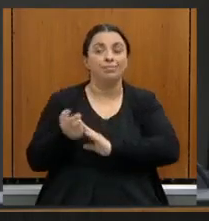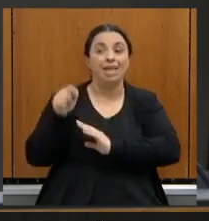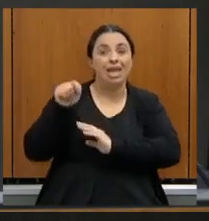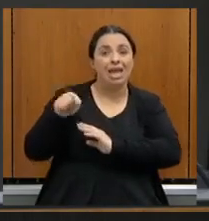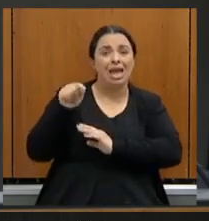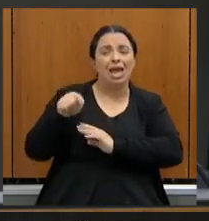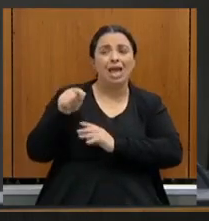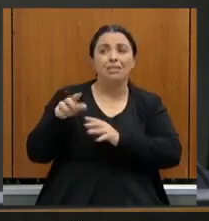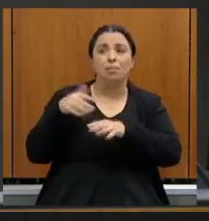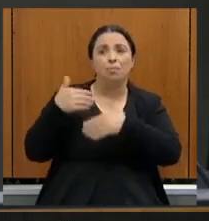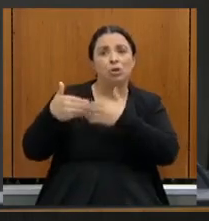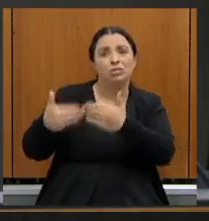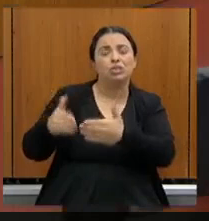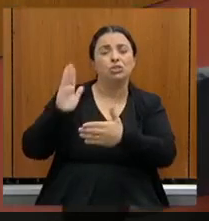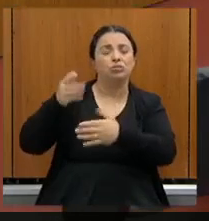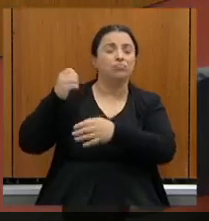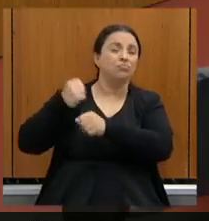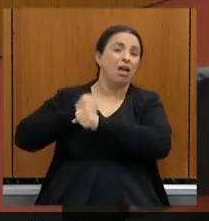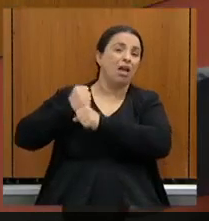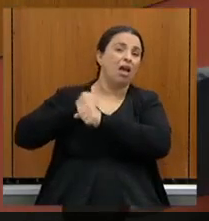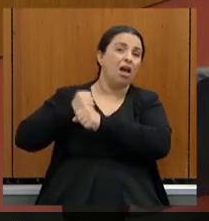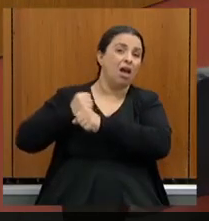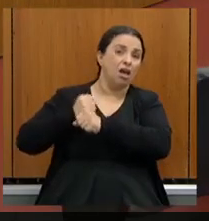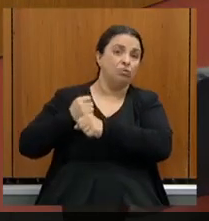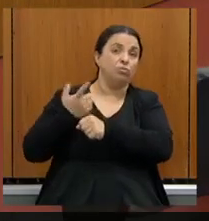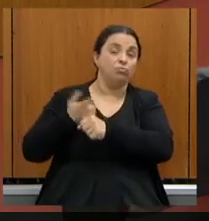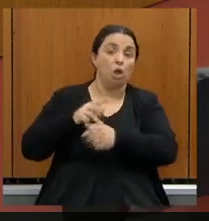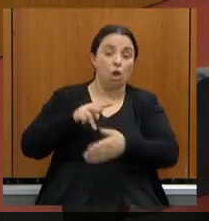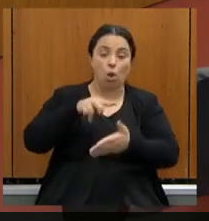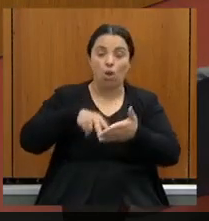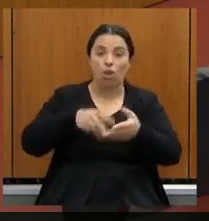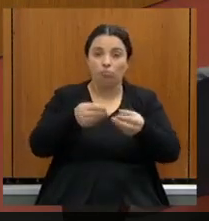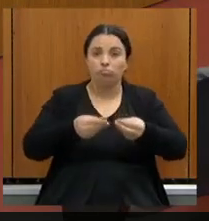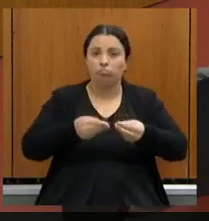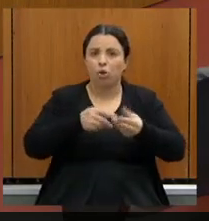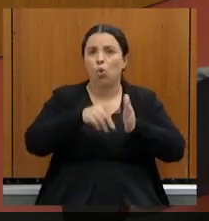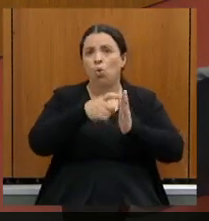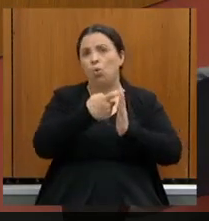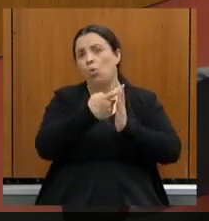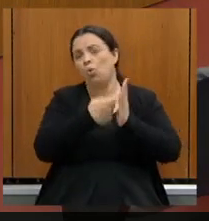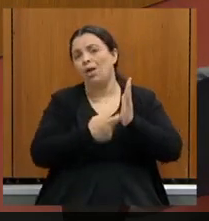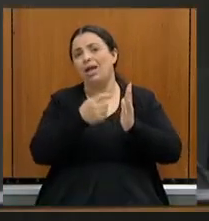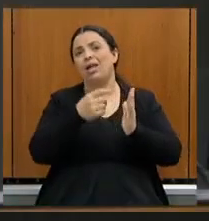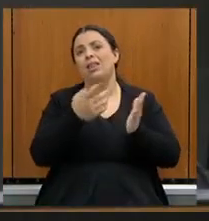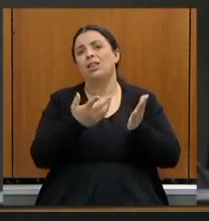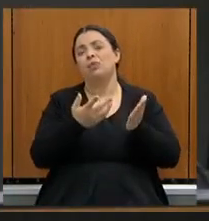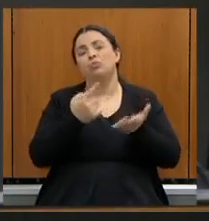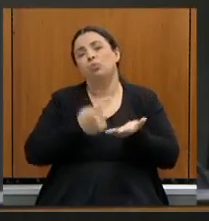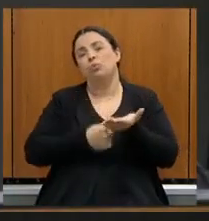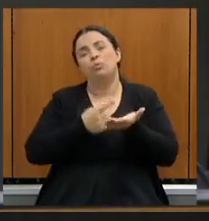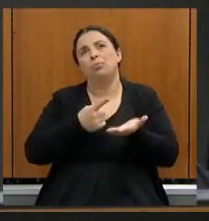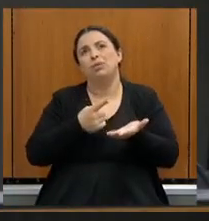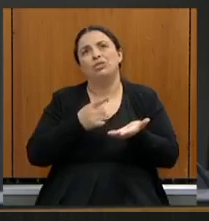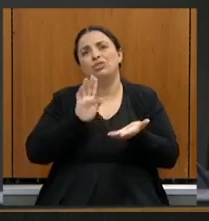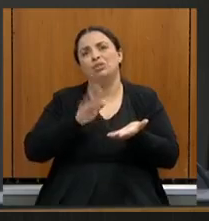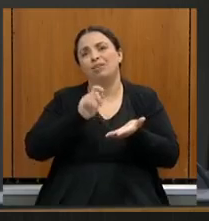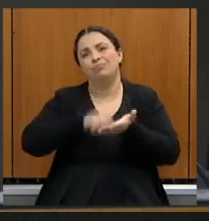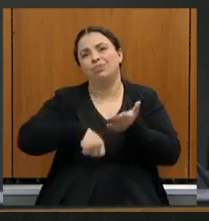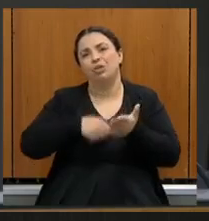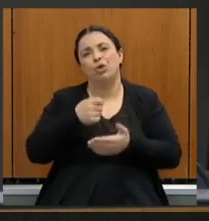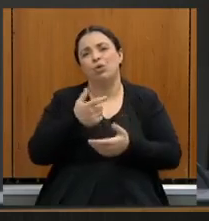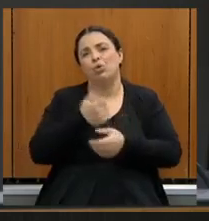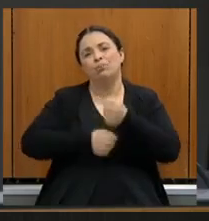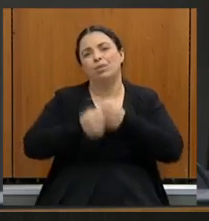termo de compromisso datado de 2017, já tem um tempo a luta,